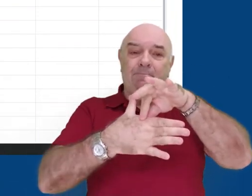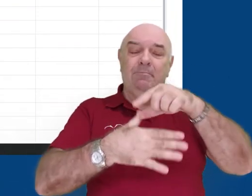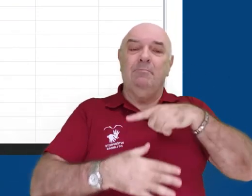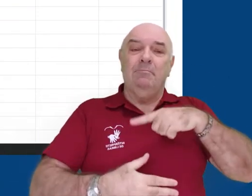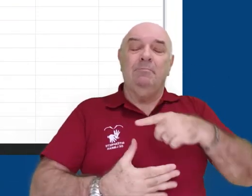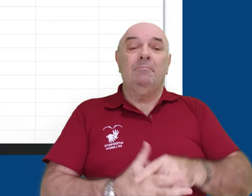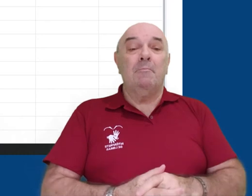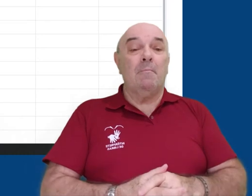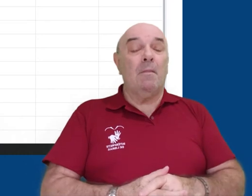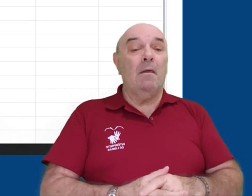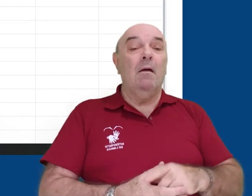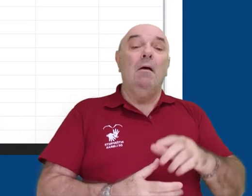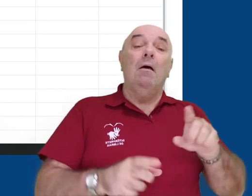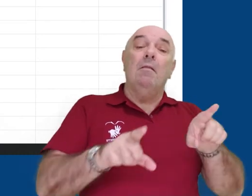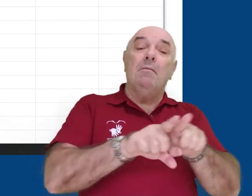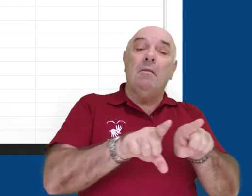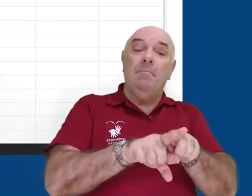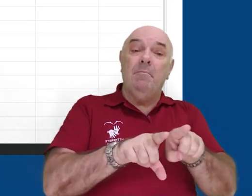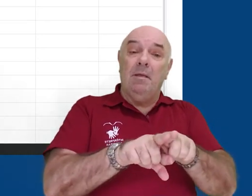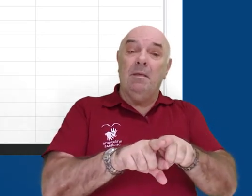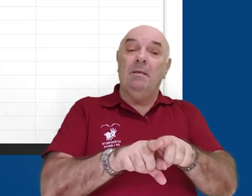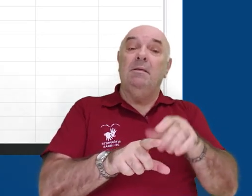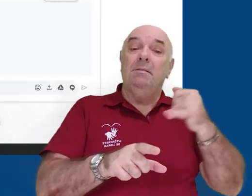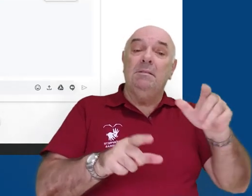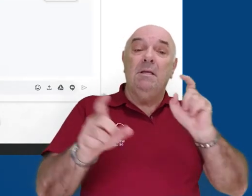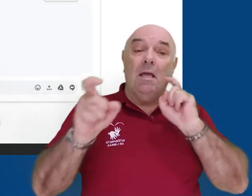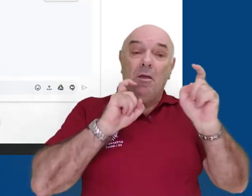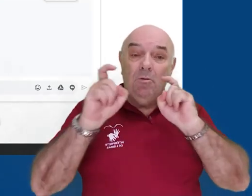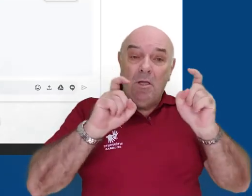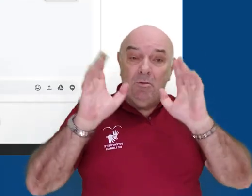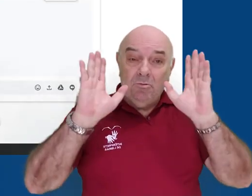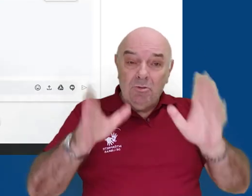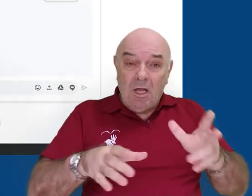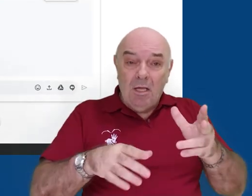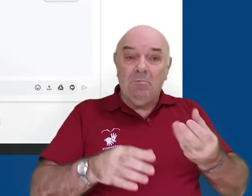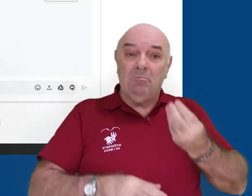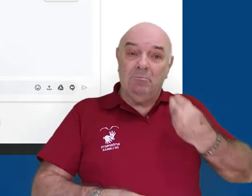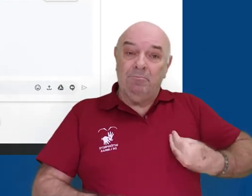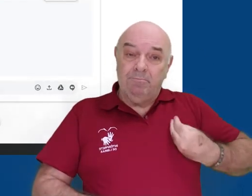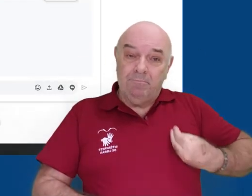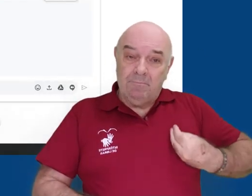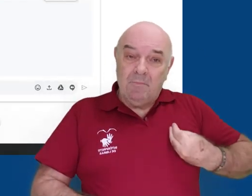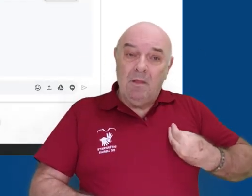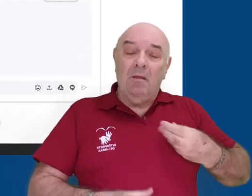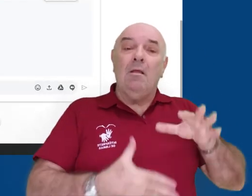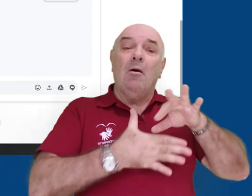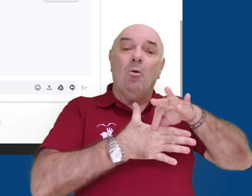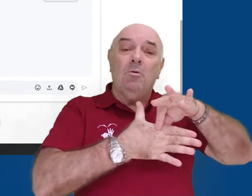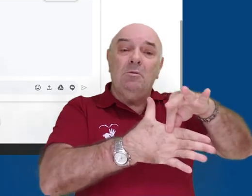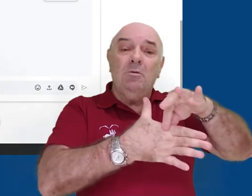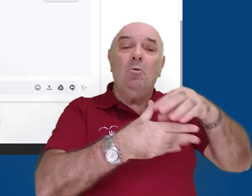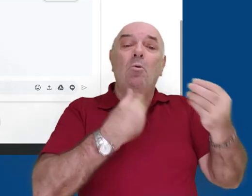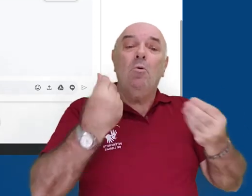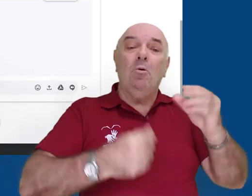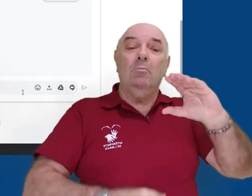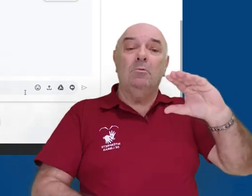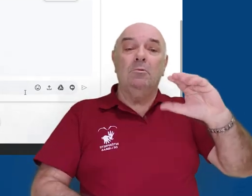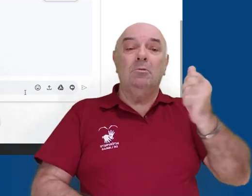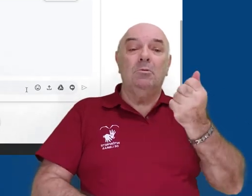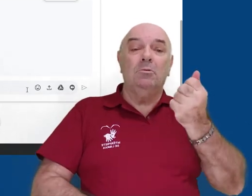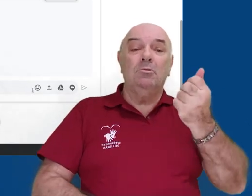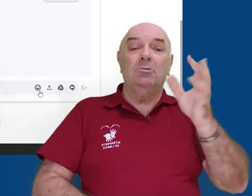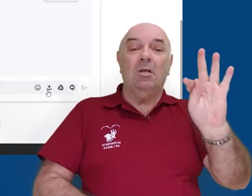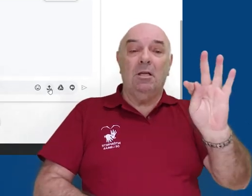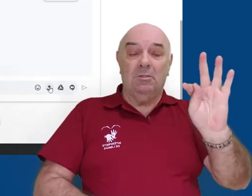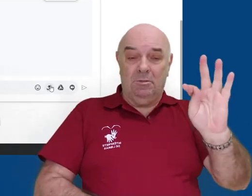envio de arquivos durante uma reunião, nós podemos utilizar o Google Chat, deixando aberto em uma outra aba.